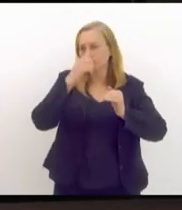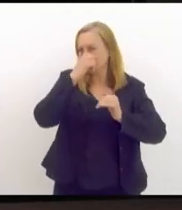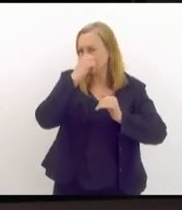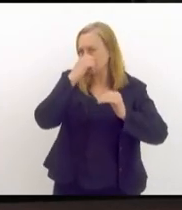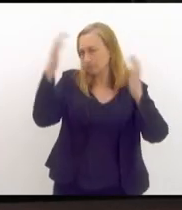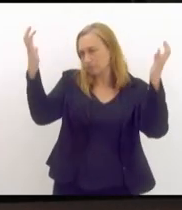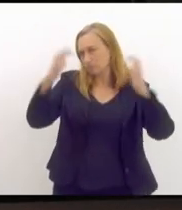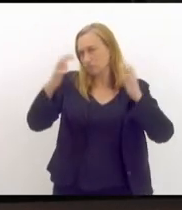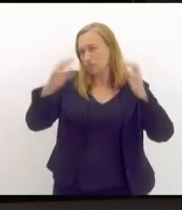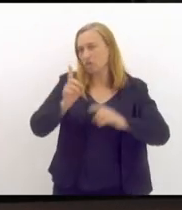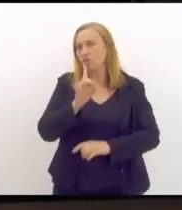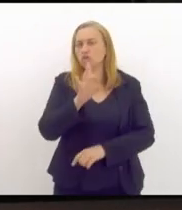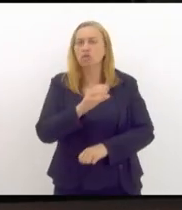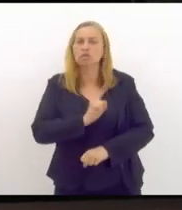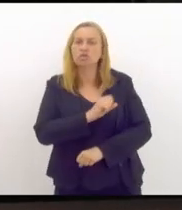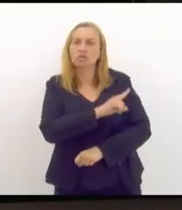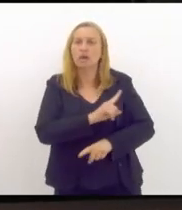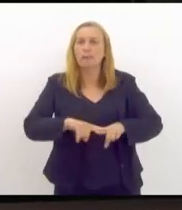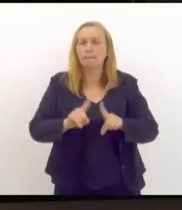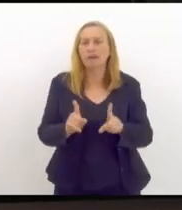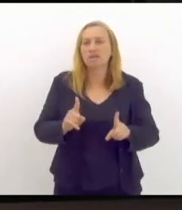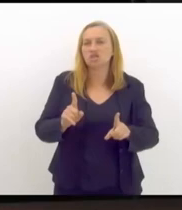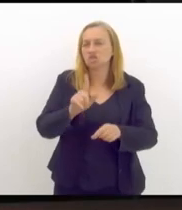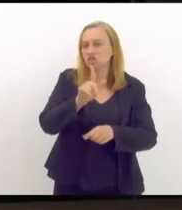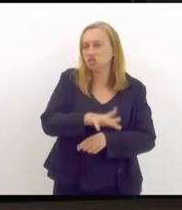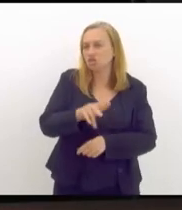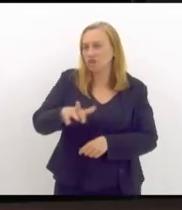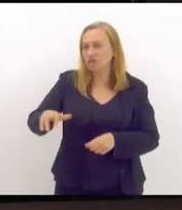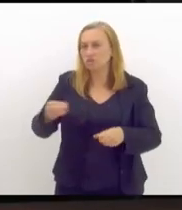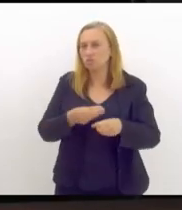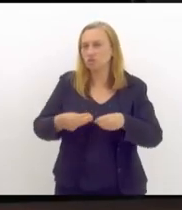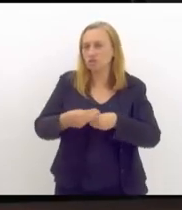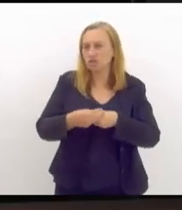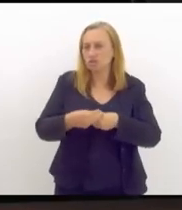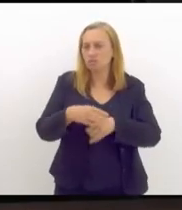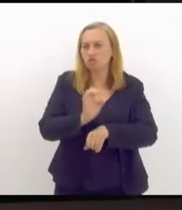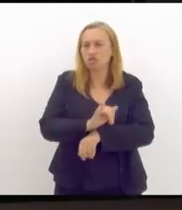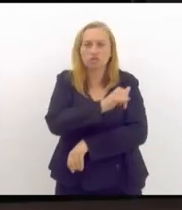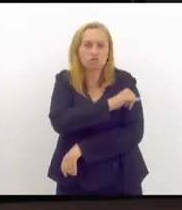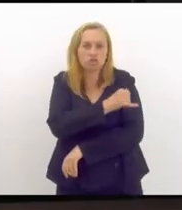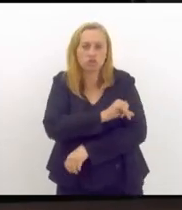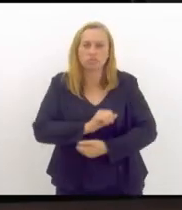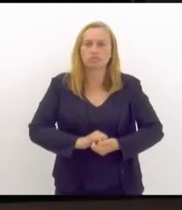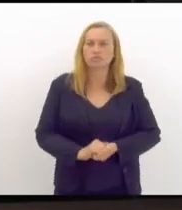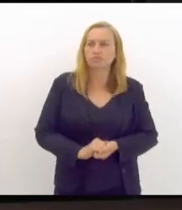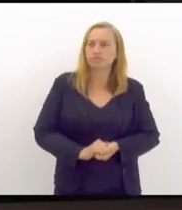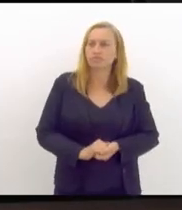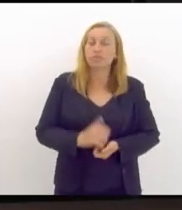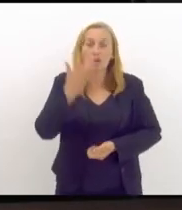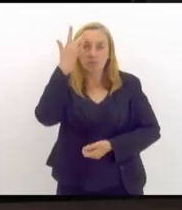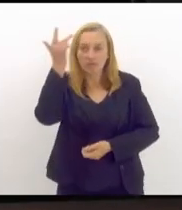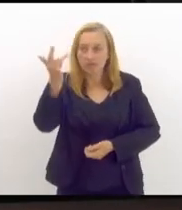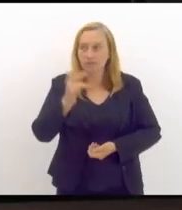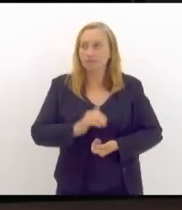em São Gonçalo mas nos diversos municípios do Estado do Rio de Janeiro amanhã